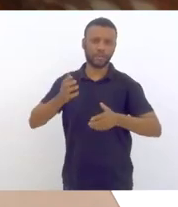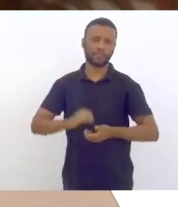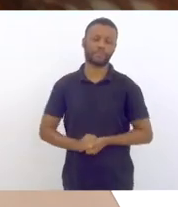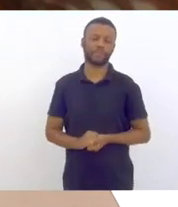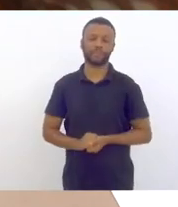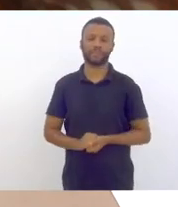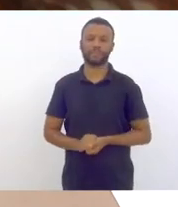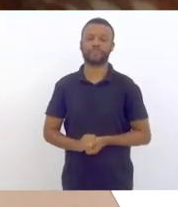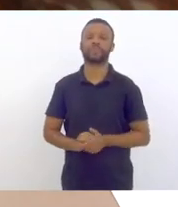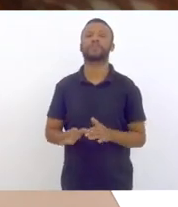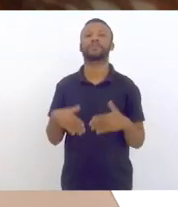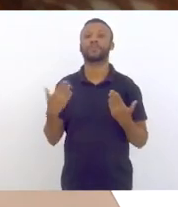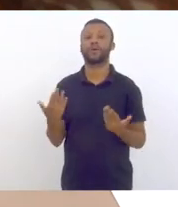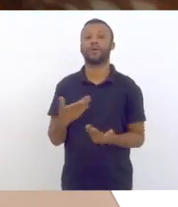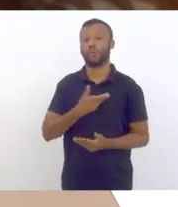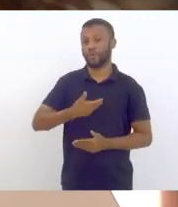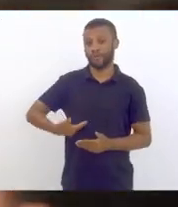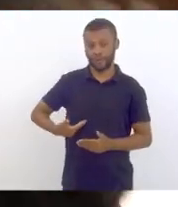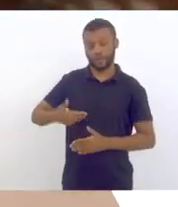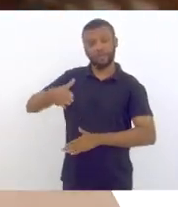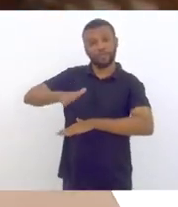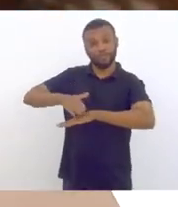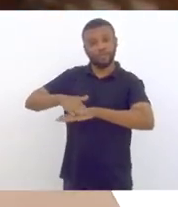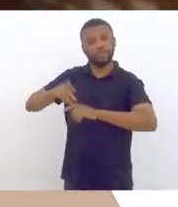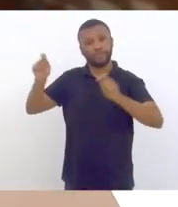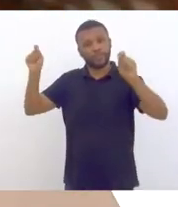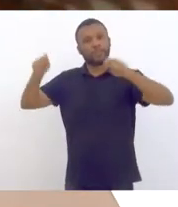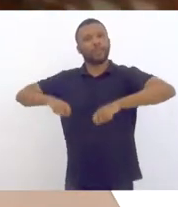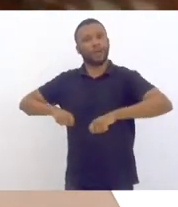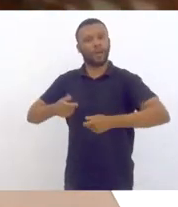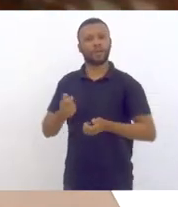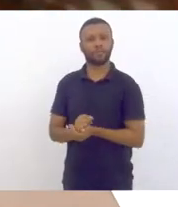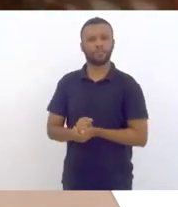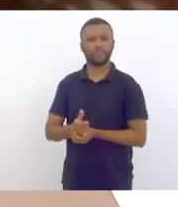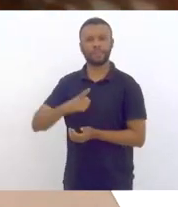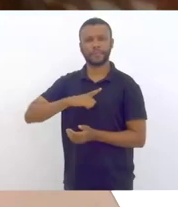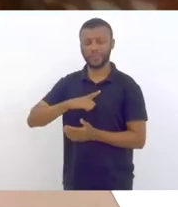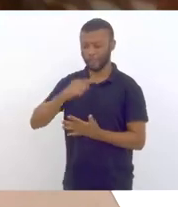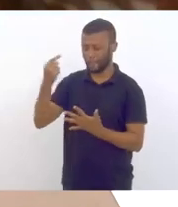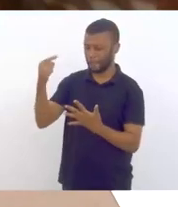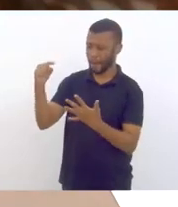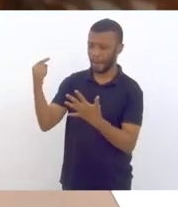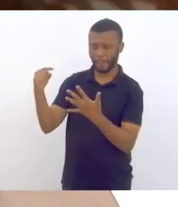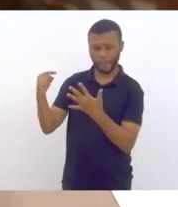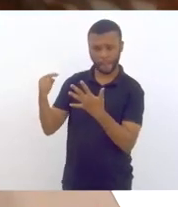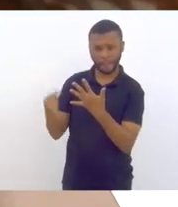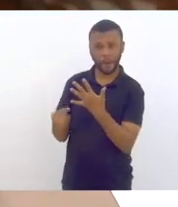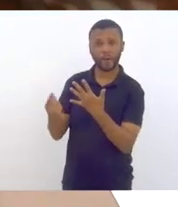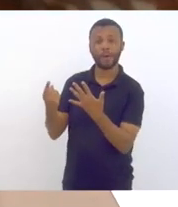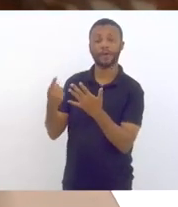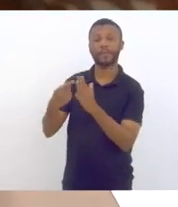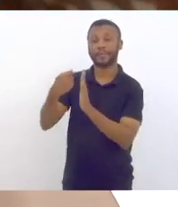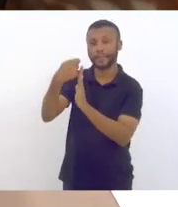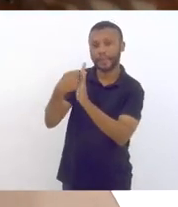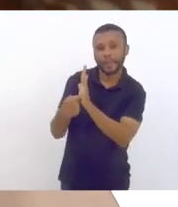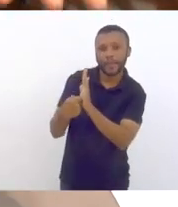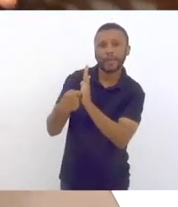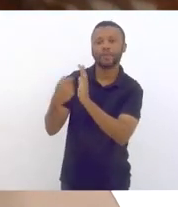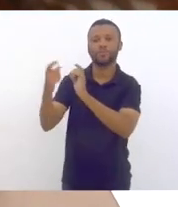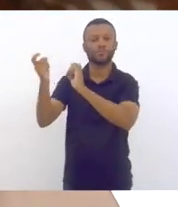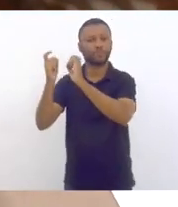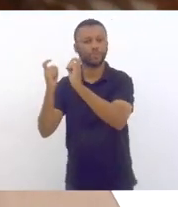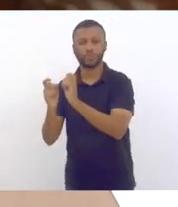governo tem toda condição com toda esse material que ele já tem e o que tem aqui na Assembleia